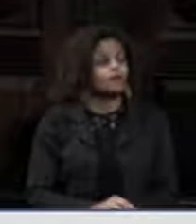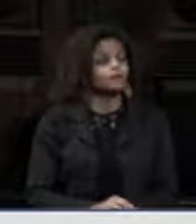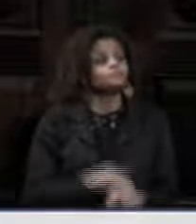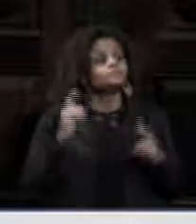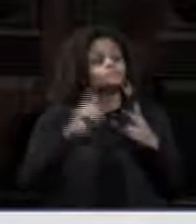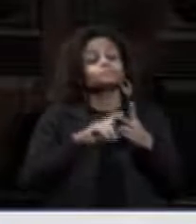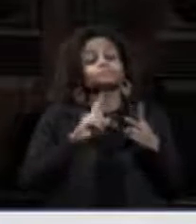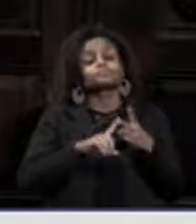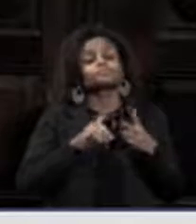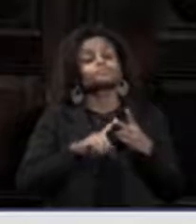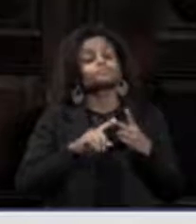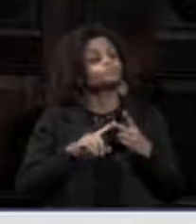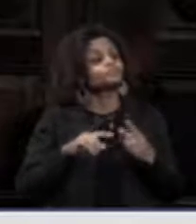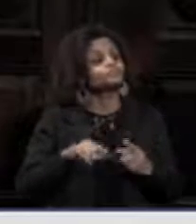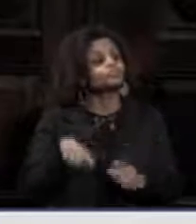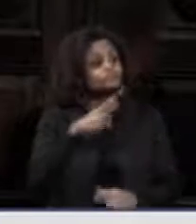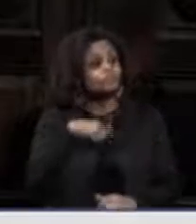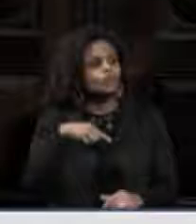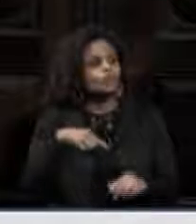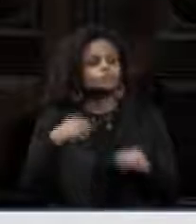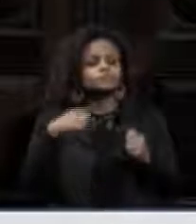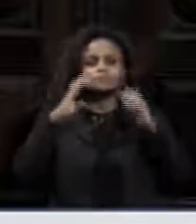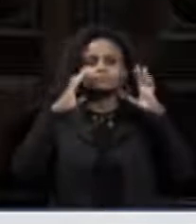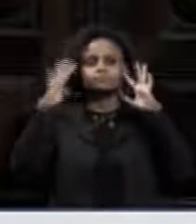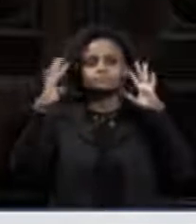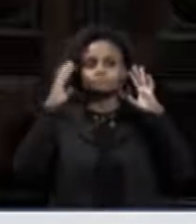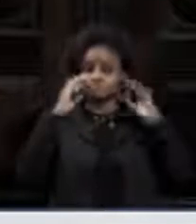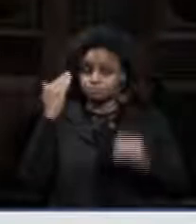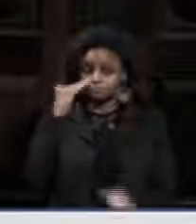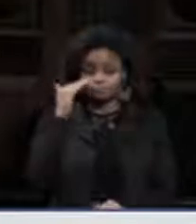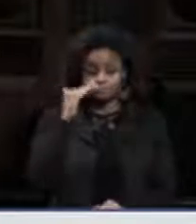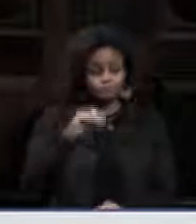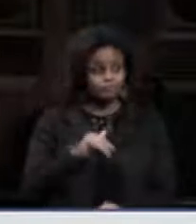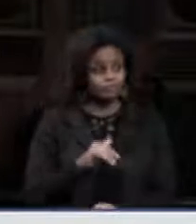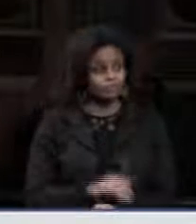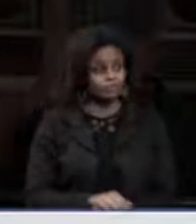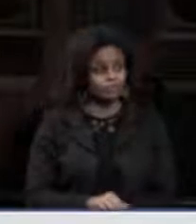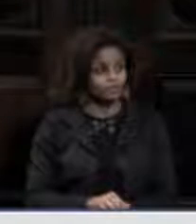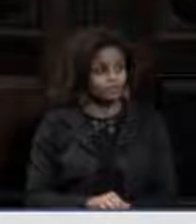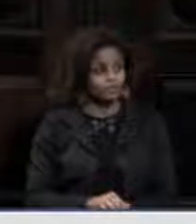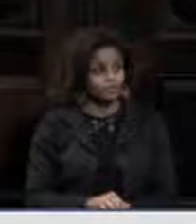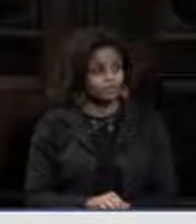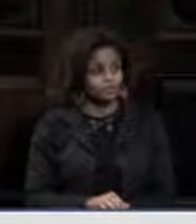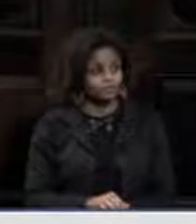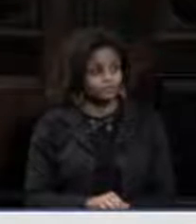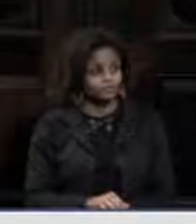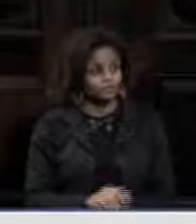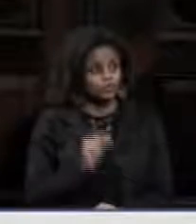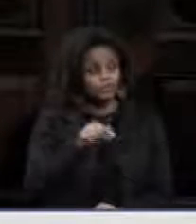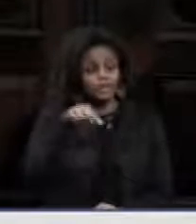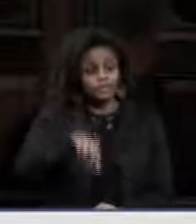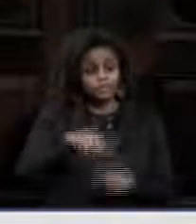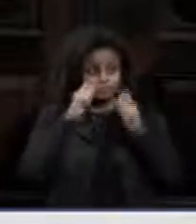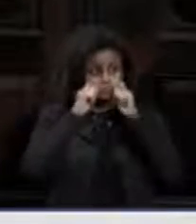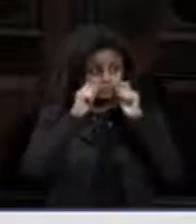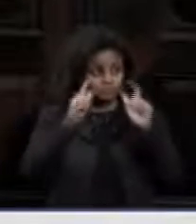gente também deve entender é que a